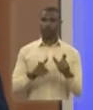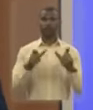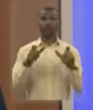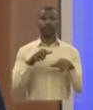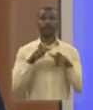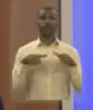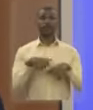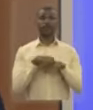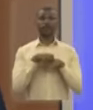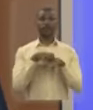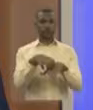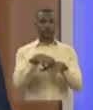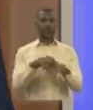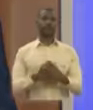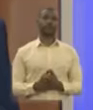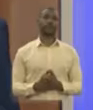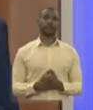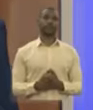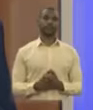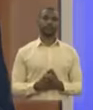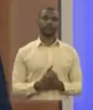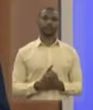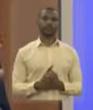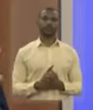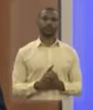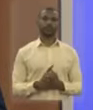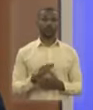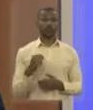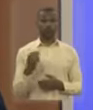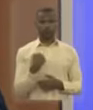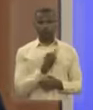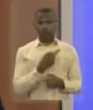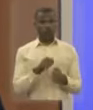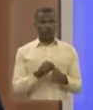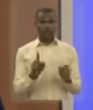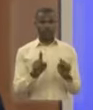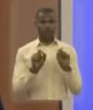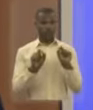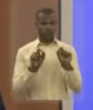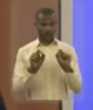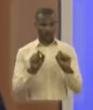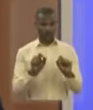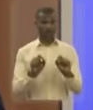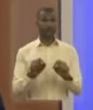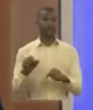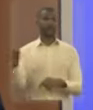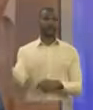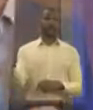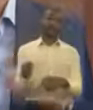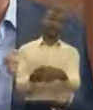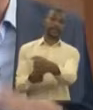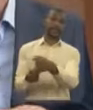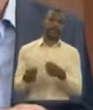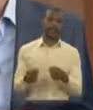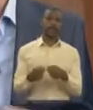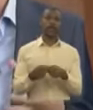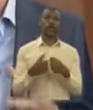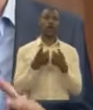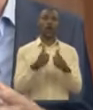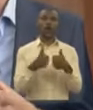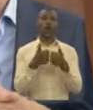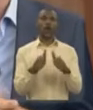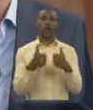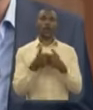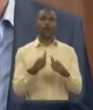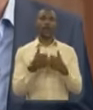ao transporte grana o o que a gente não faria de forma nenhuma é trazer ônibus de Mauá para